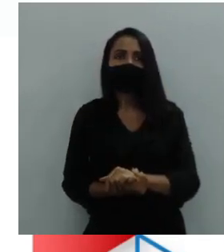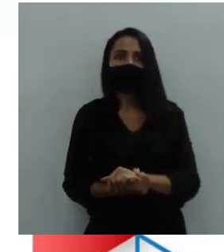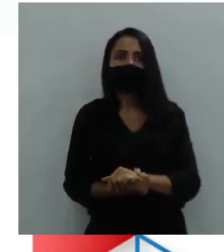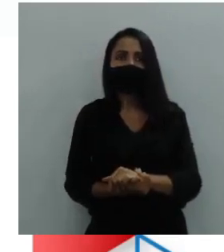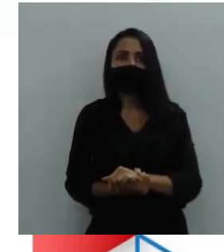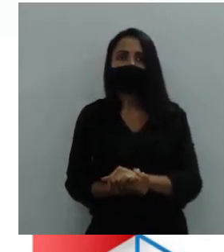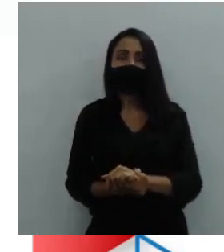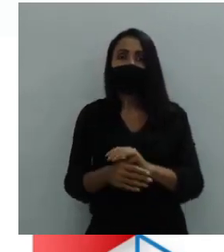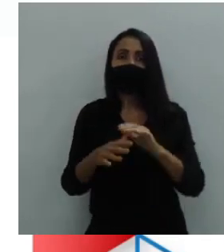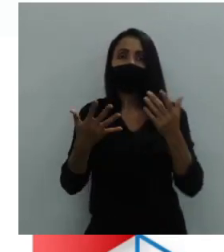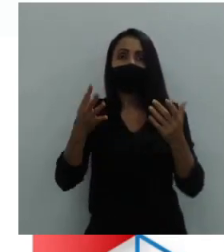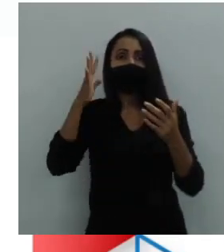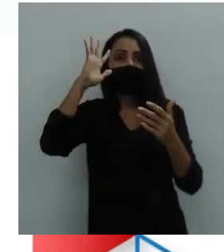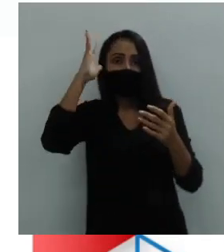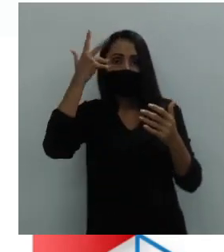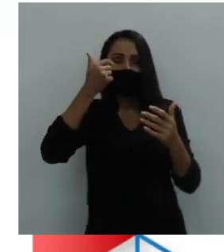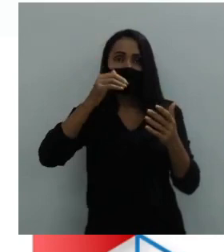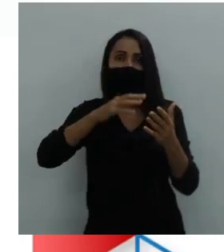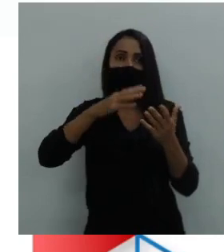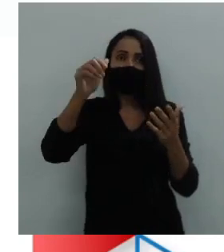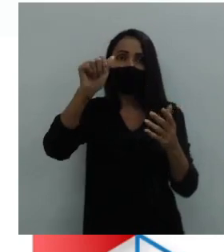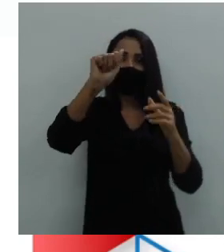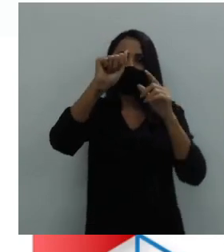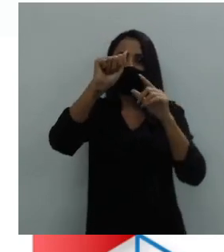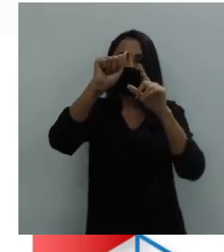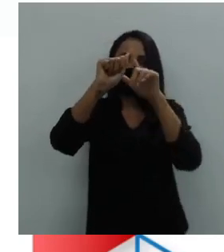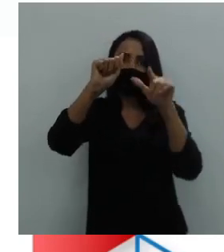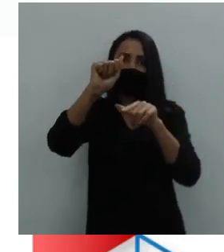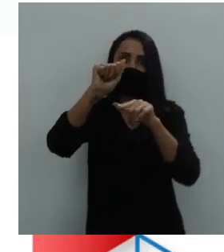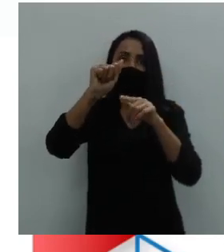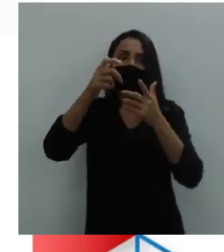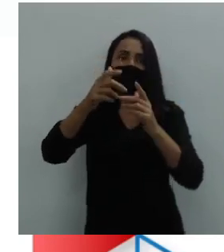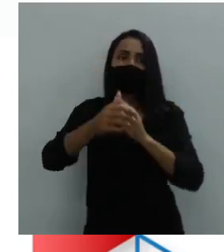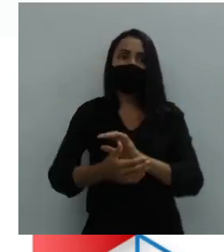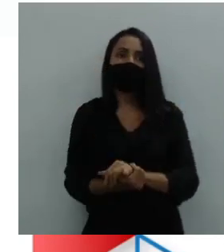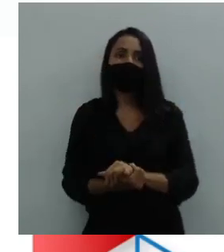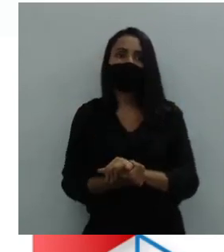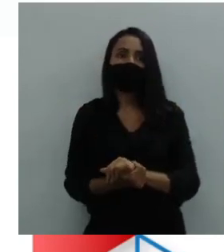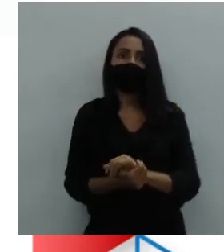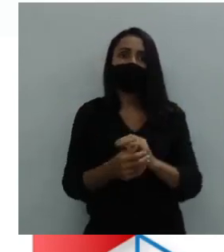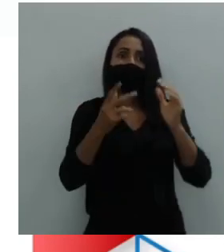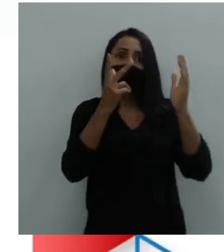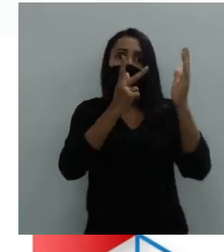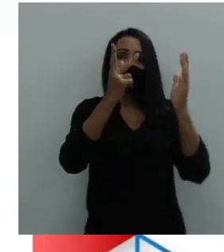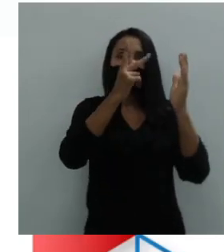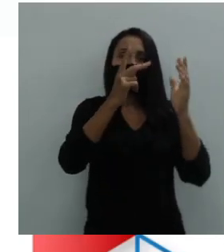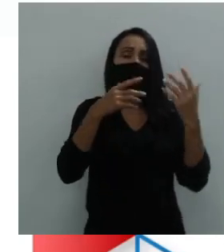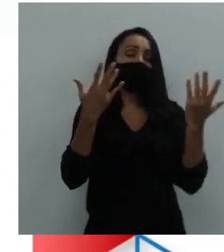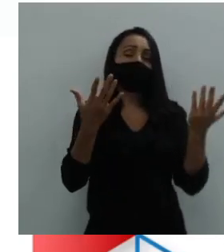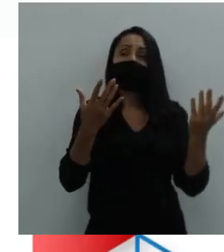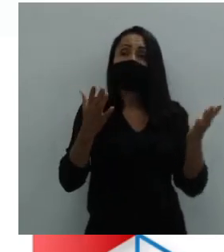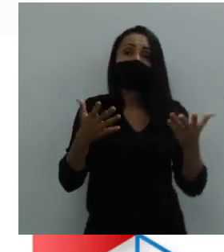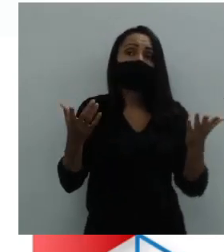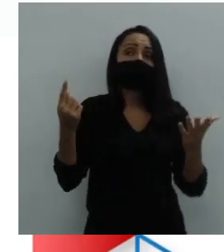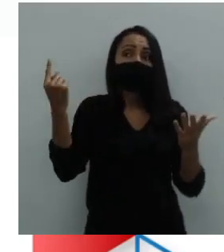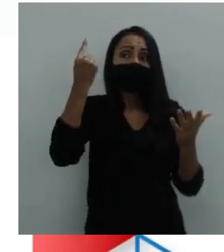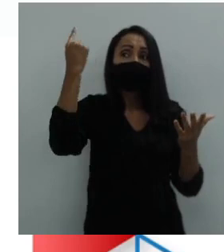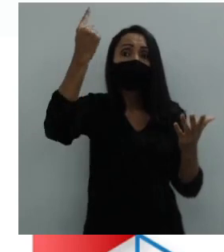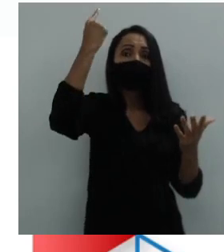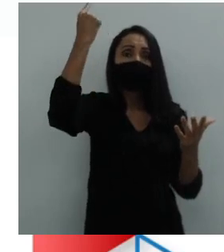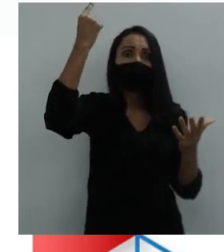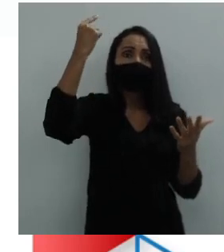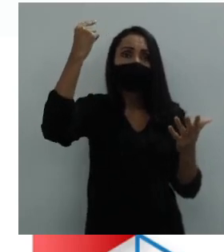aí na solução a figura da letra A. Qual é a altura que eu tenho dessa medida? Eu tenho